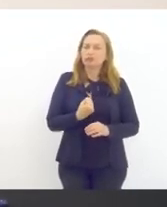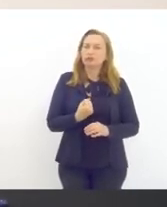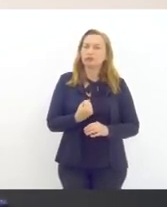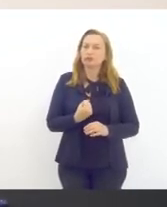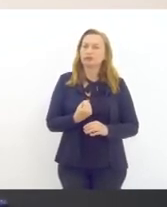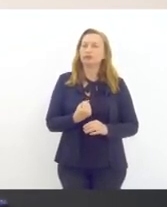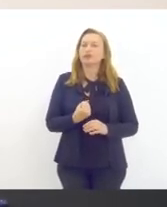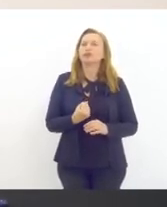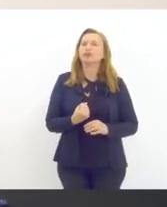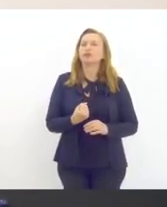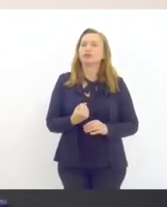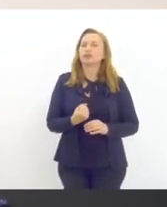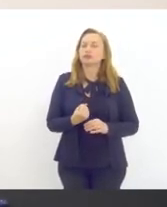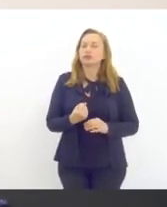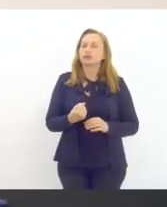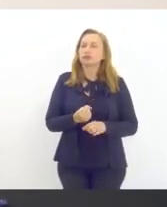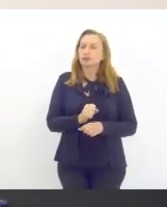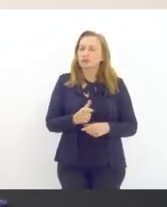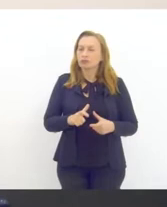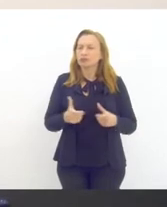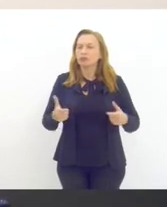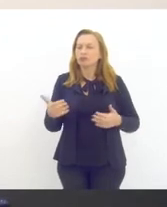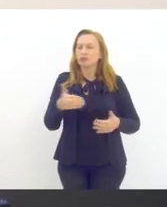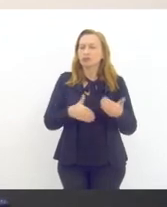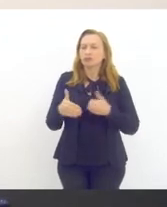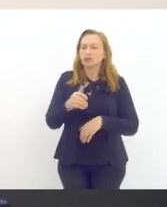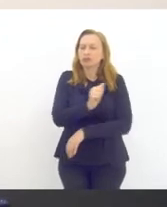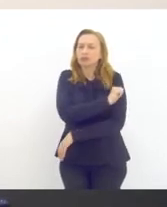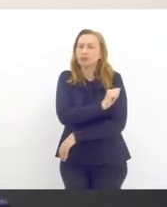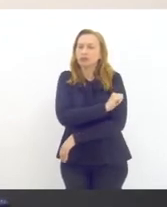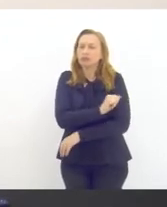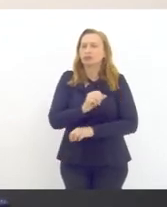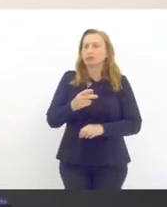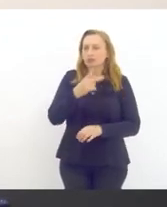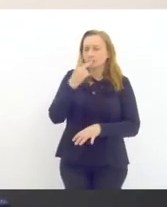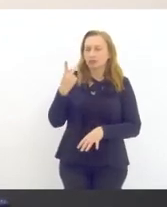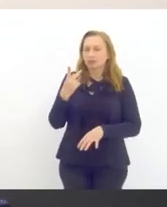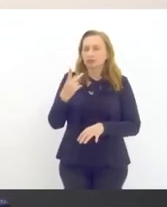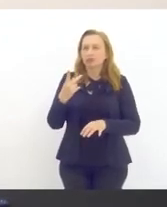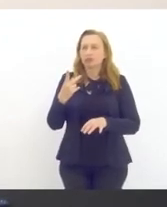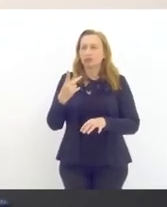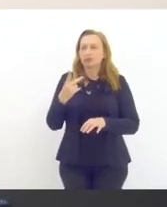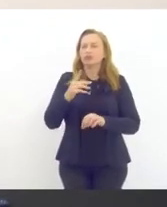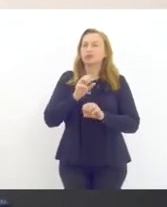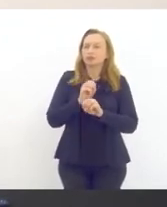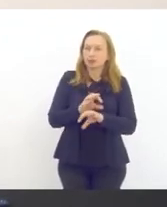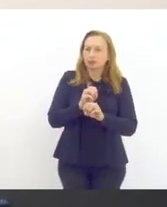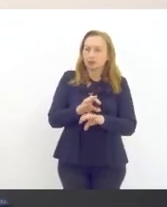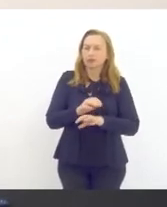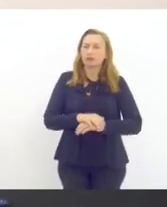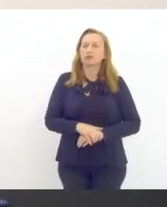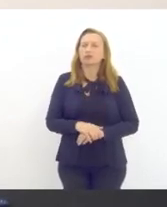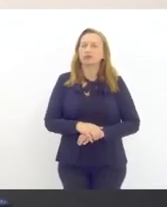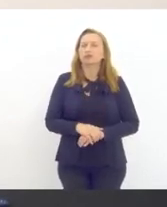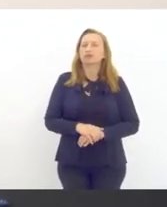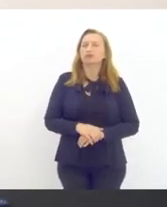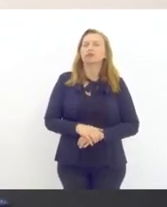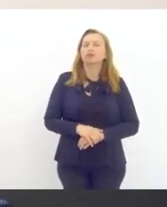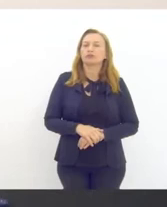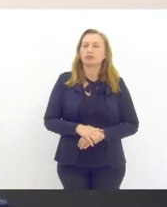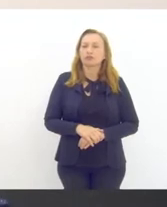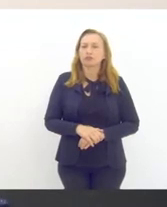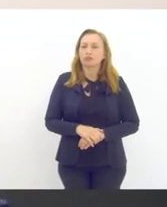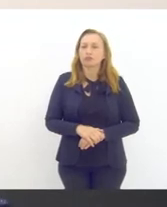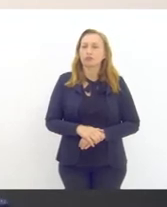nível socioeconômico dos educandos. Parágrafo 1º, os percentuais calculados com base em indicadores educacionais de que trata o